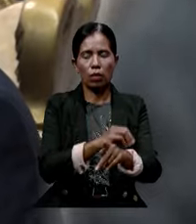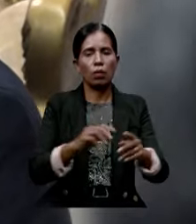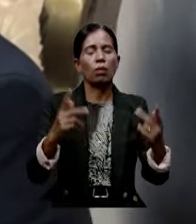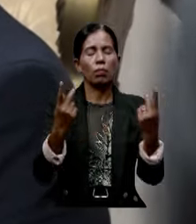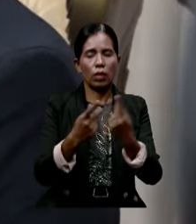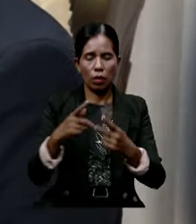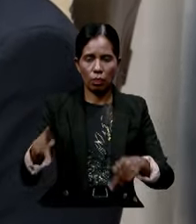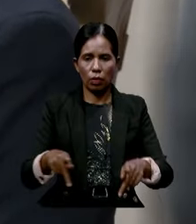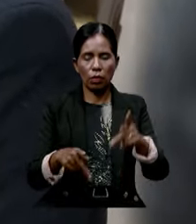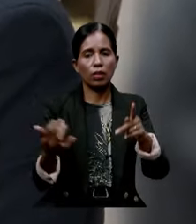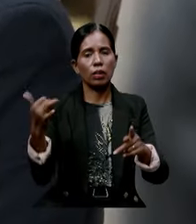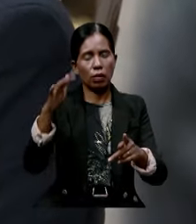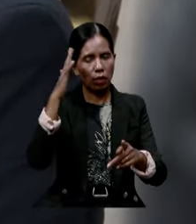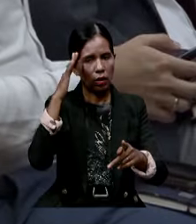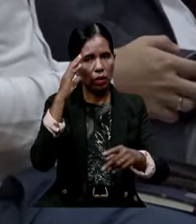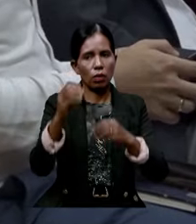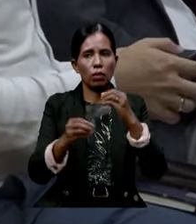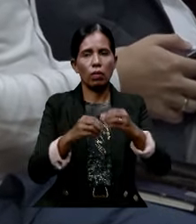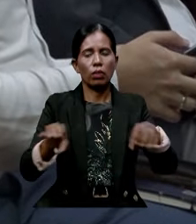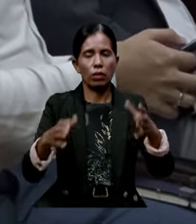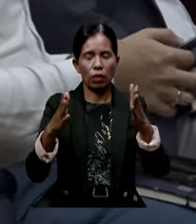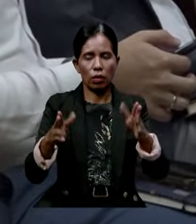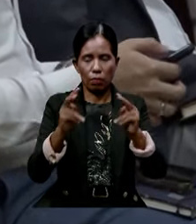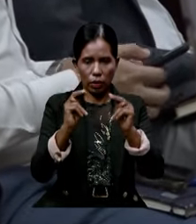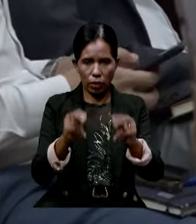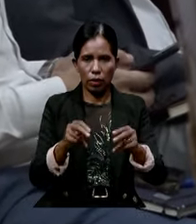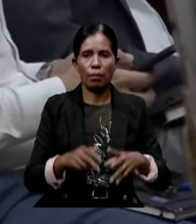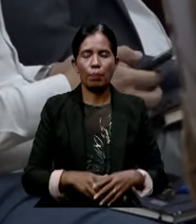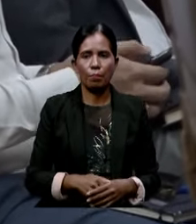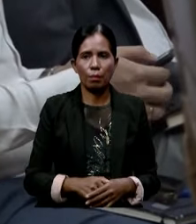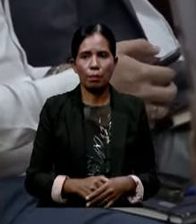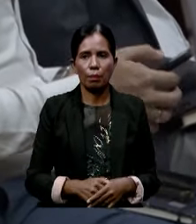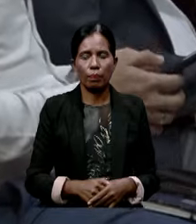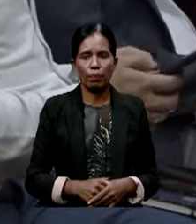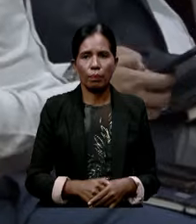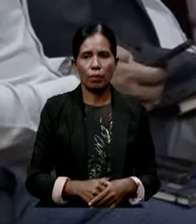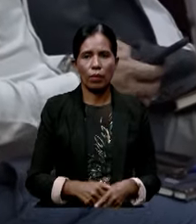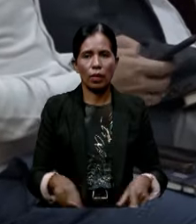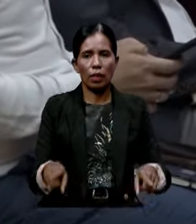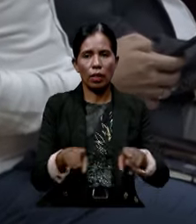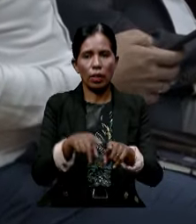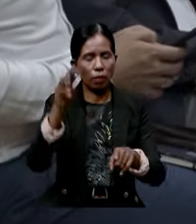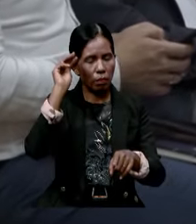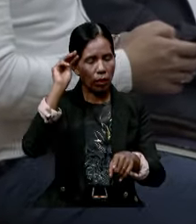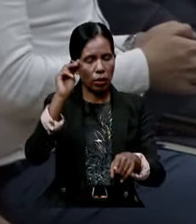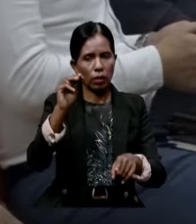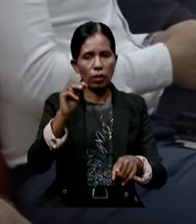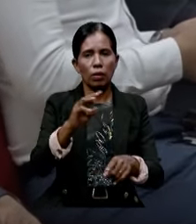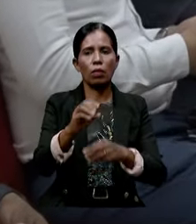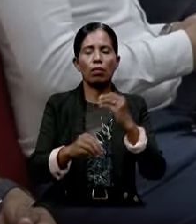pública, tambasira makhatene liu, recurso nebe precisa. Nessa, ministro coordenador para